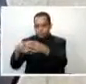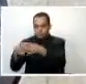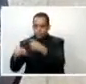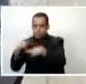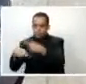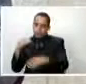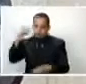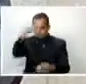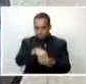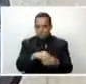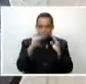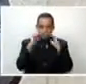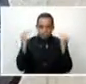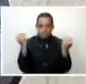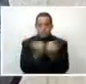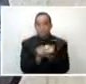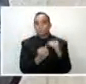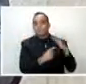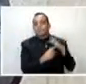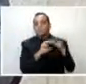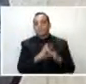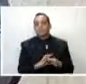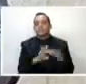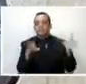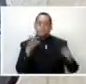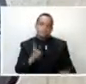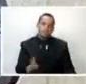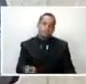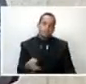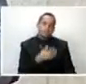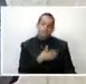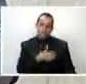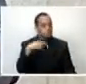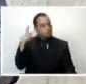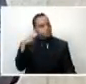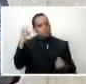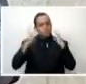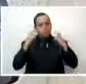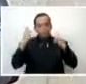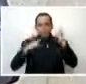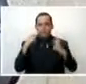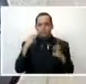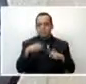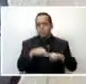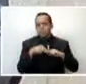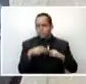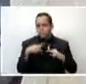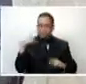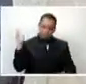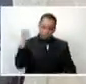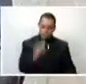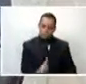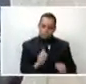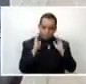plenário. A causa das feiras livres dos feirantes sempre fez parte do meu mandato como vereador. Tanto que, desde a minha chegada à